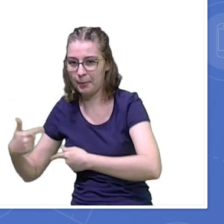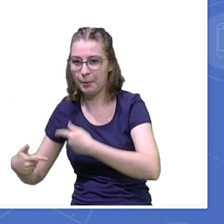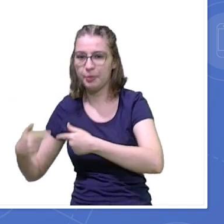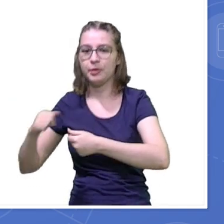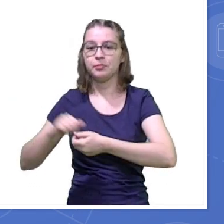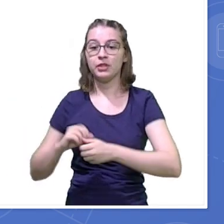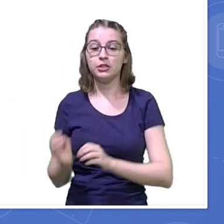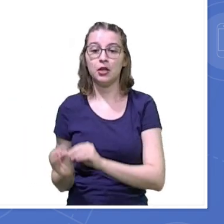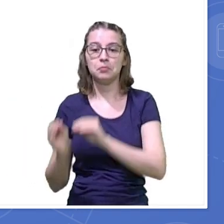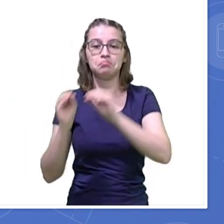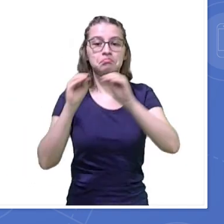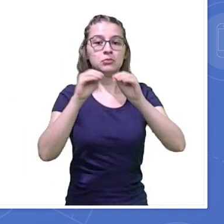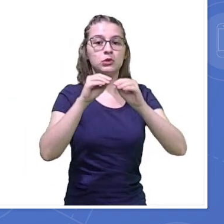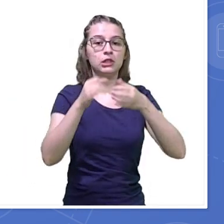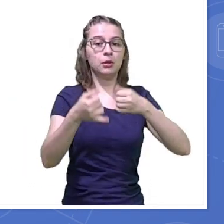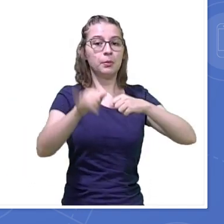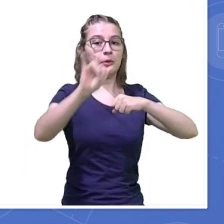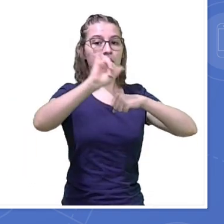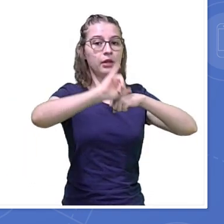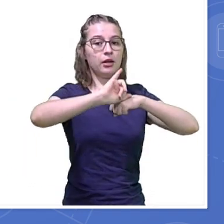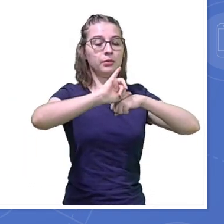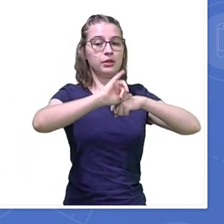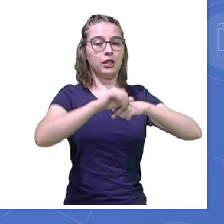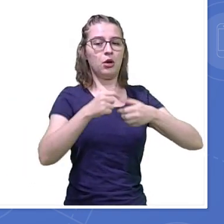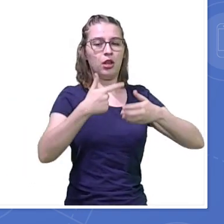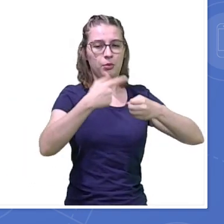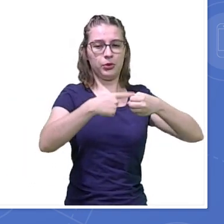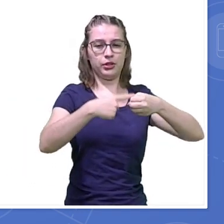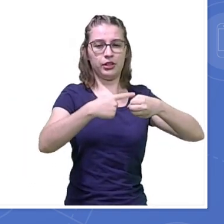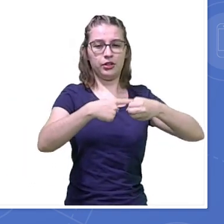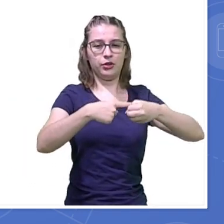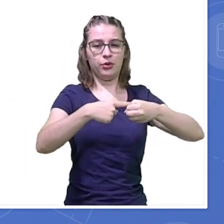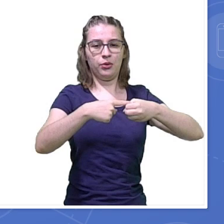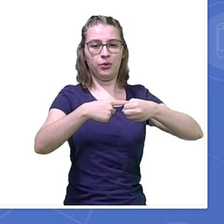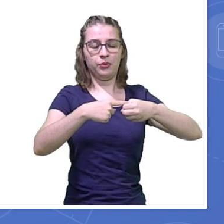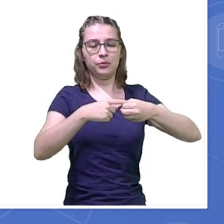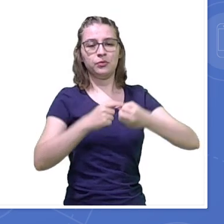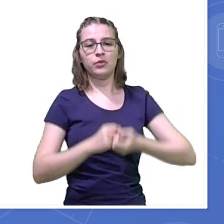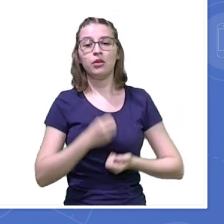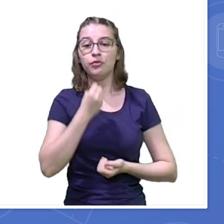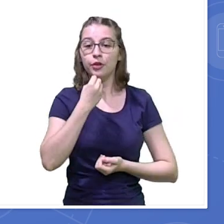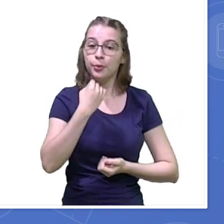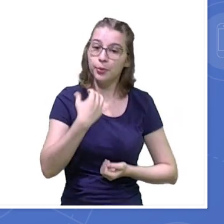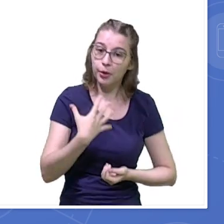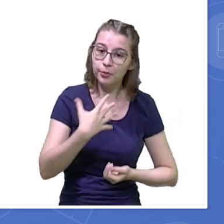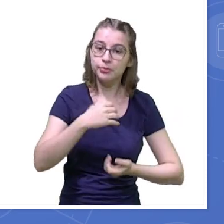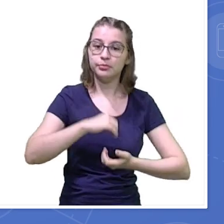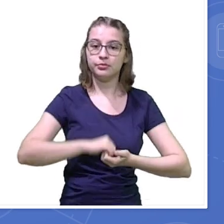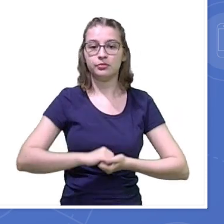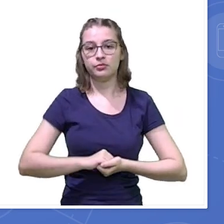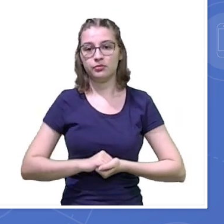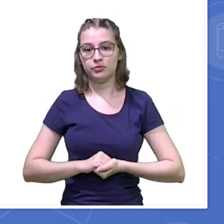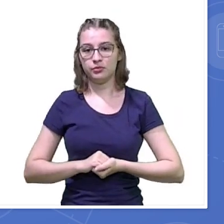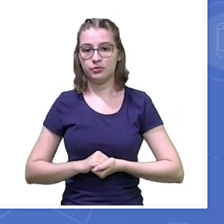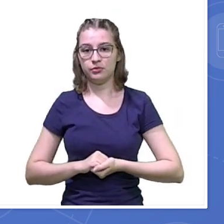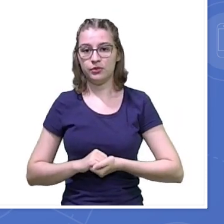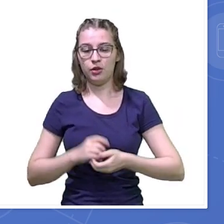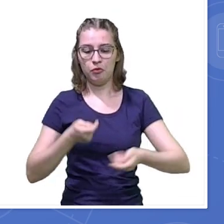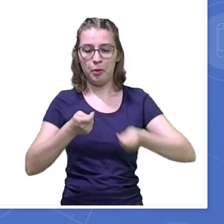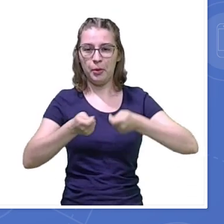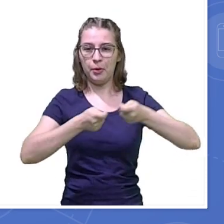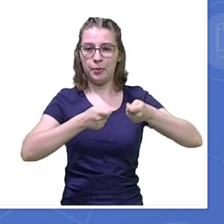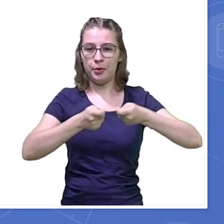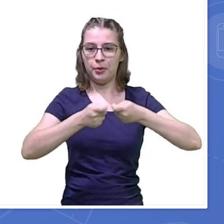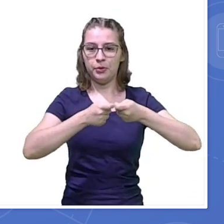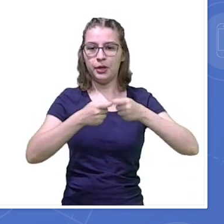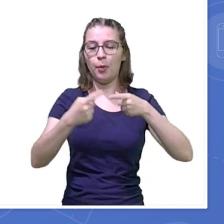do interior do Brasil, que foi realmente, né, o que acabou acontecendo, né? Trazer o controle um pouco mais para uma